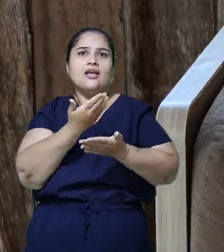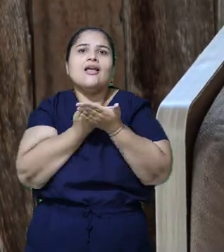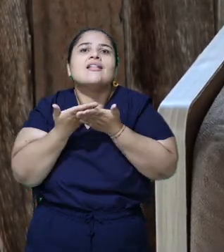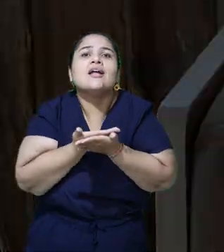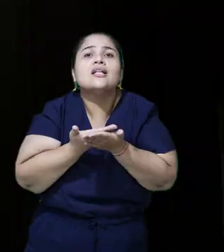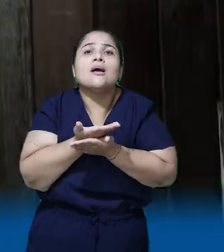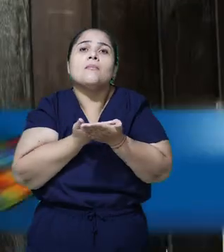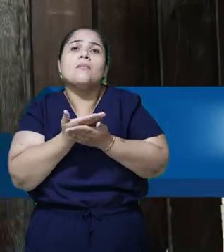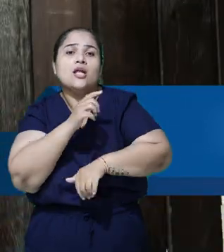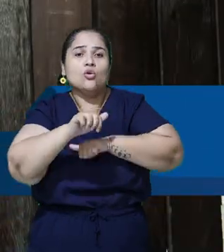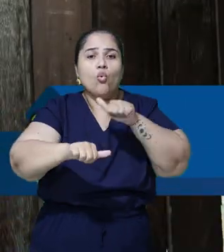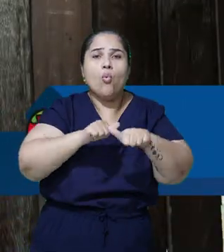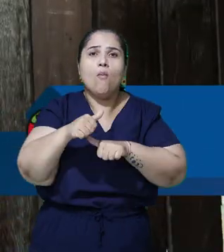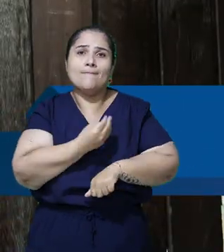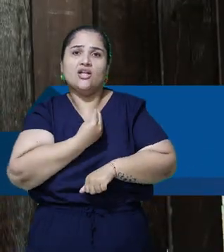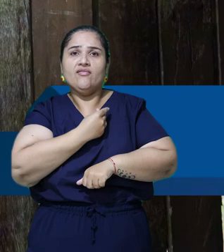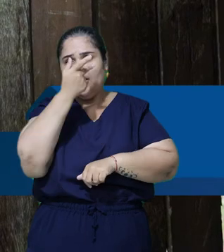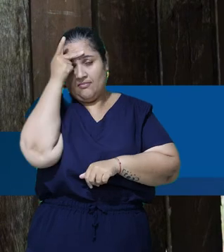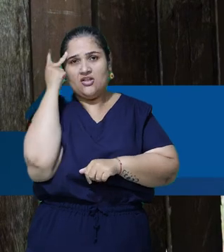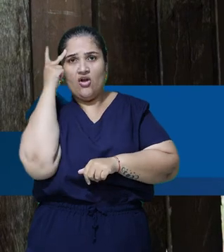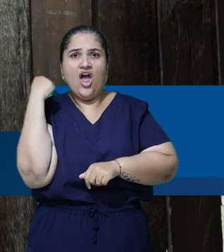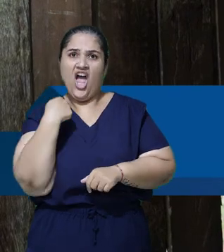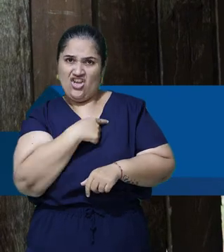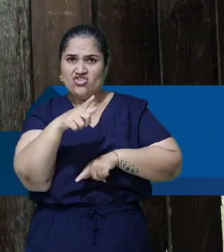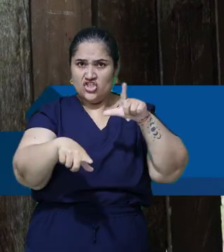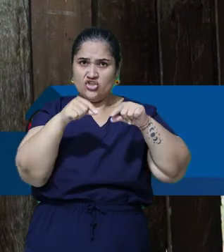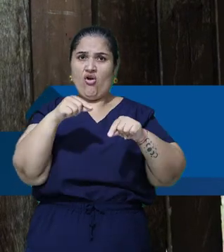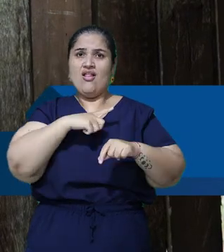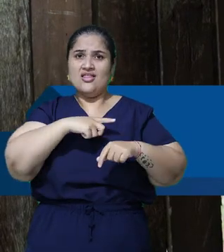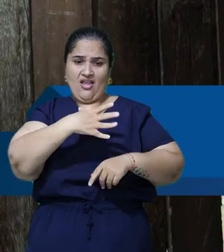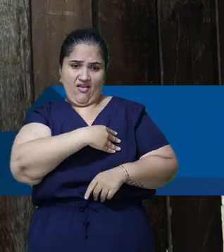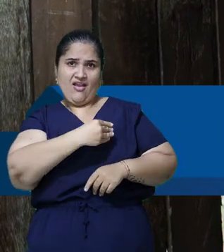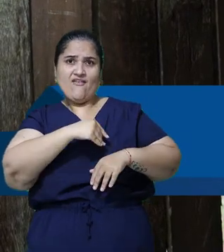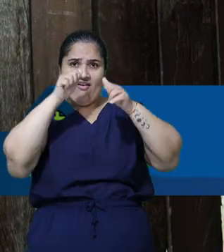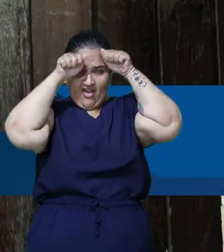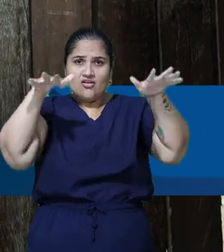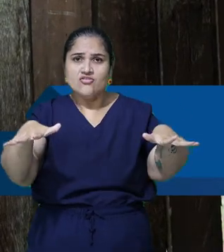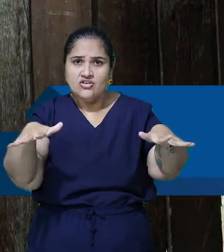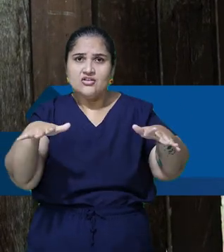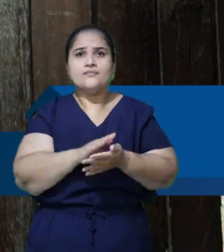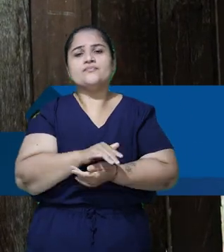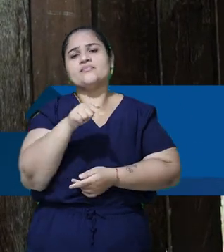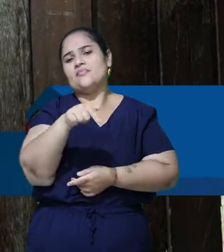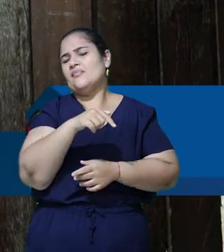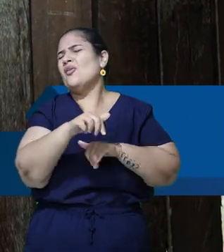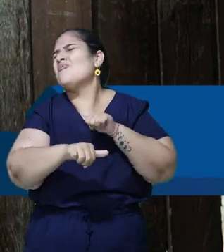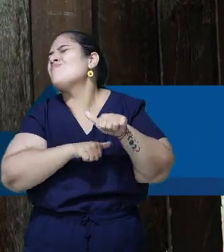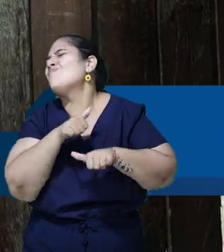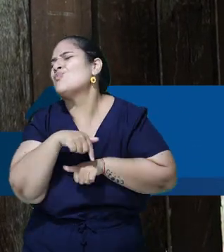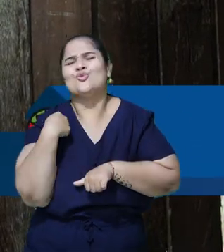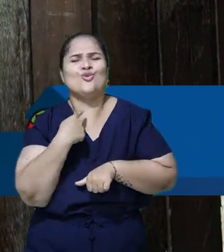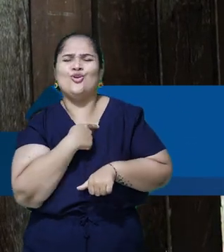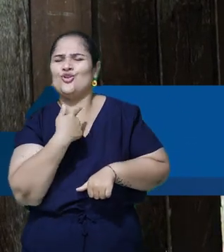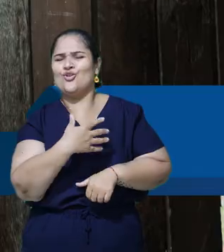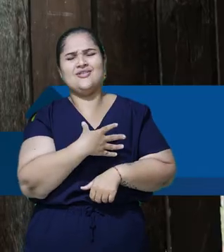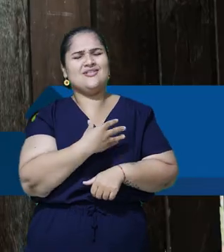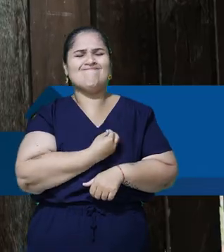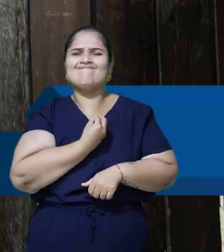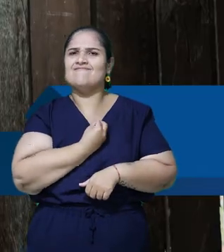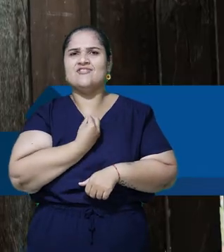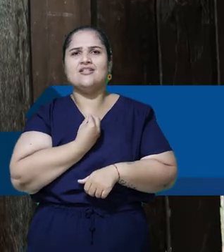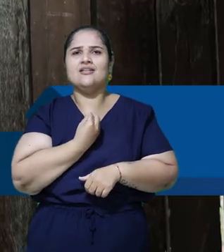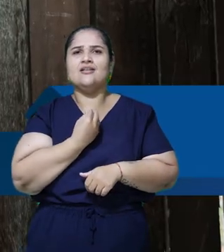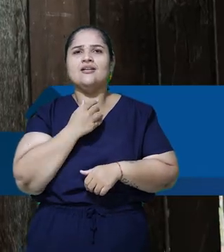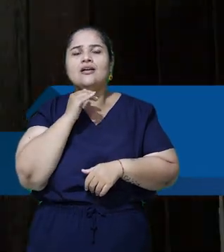filho autista. É importante para mim de saúde, uma coisa que mudou muito nossa vida. Não gosto de falar sobre isso.